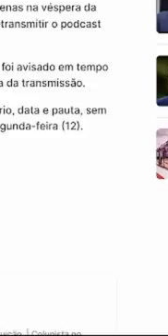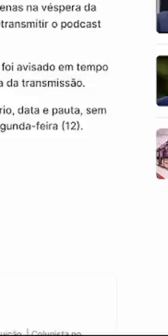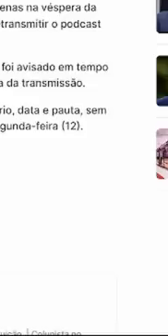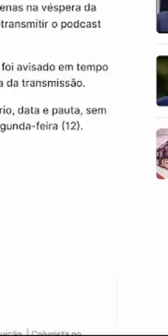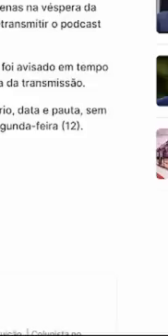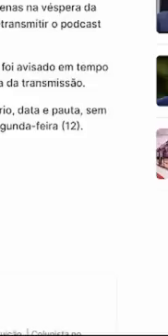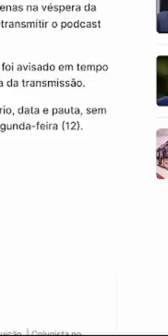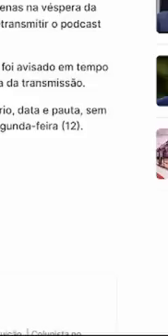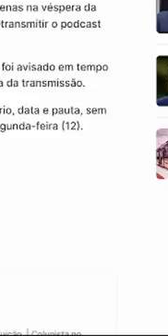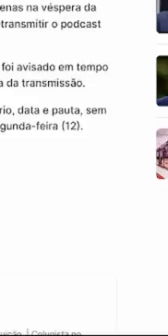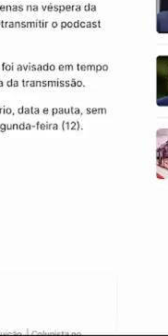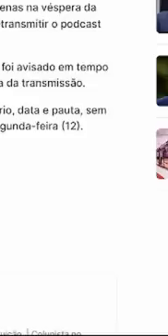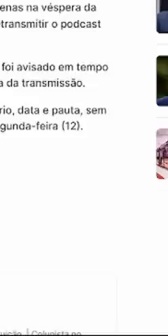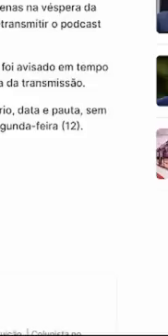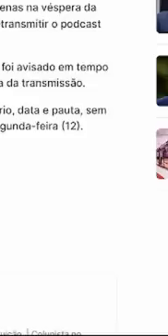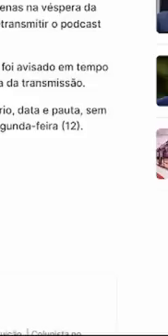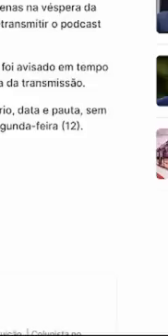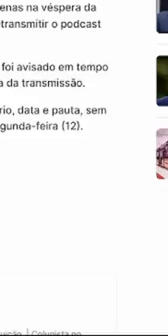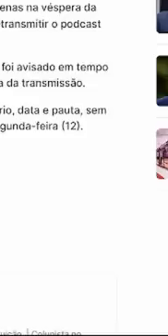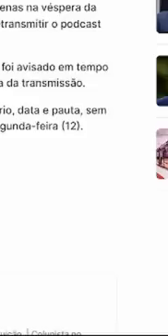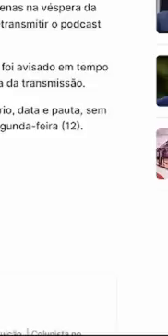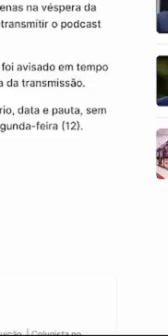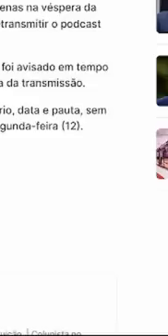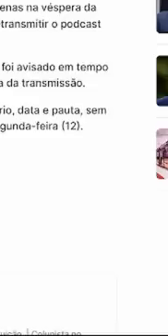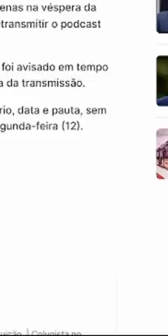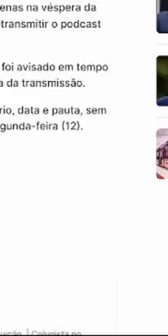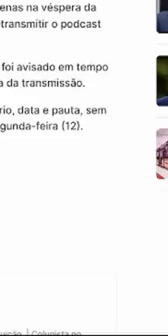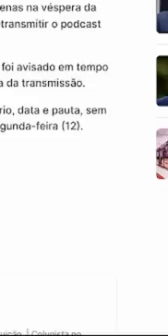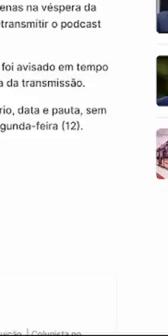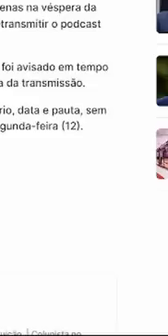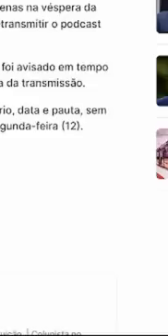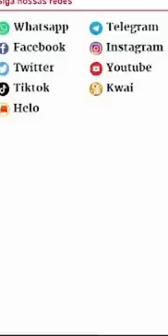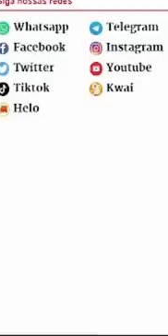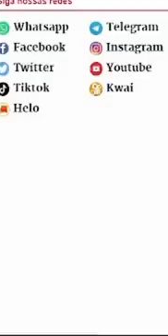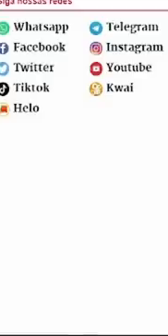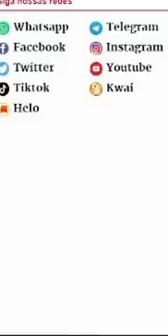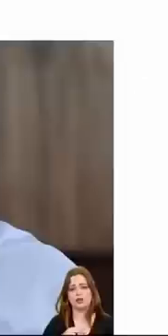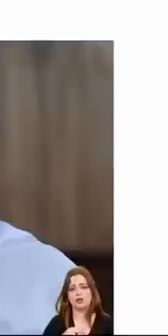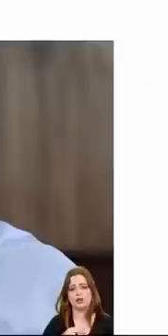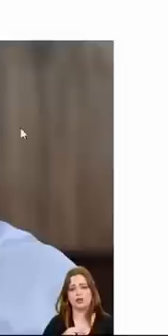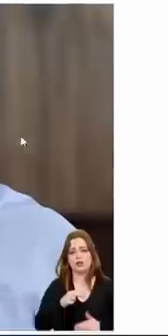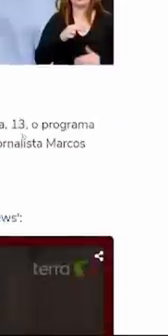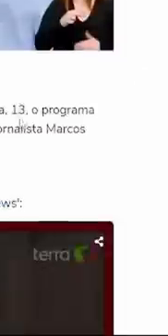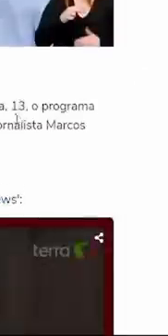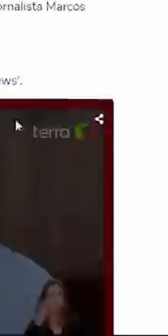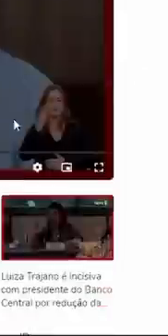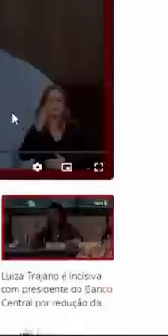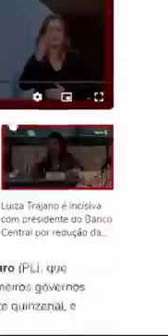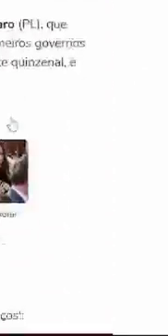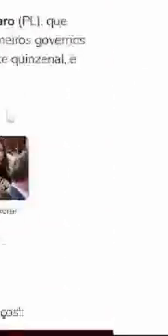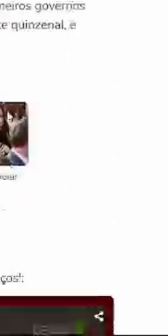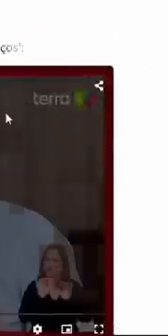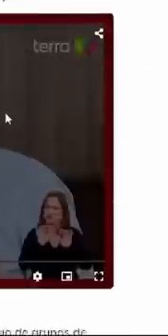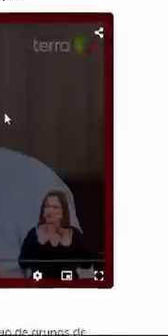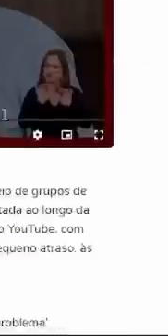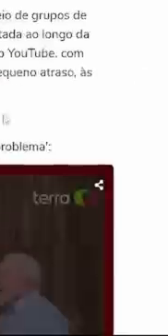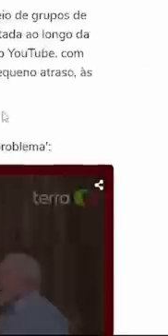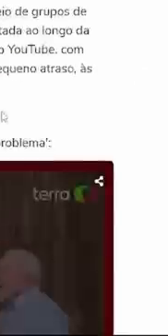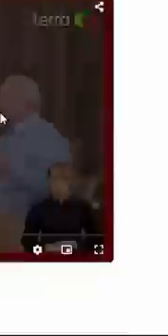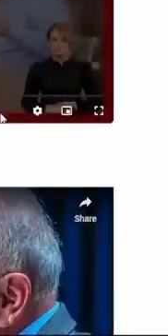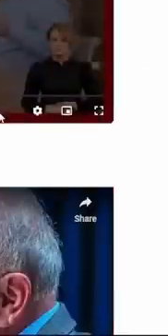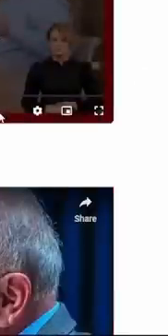pensava que ele falava ali né e o Lula não o Lula fez uma live totalmente cheia de script com jornalista profissional